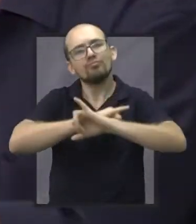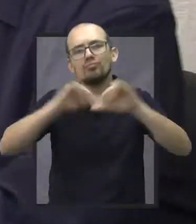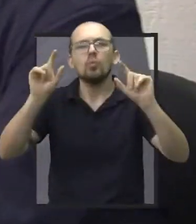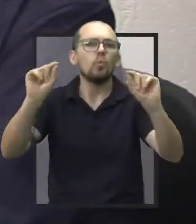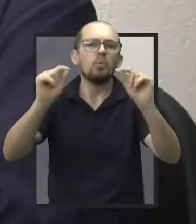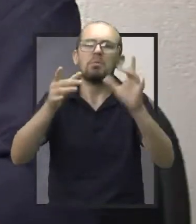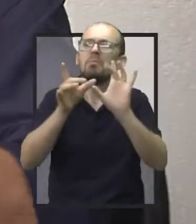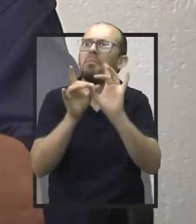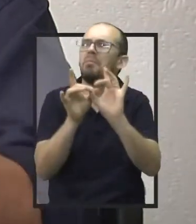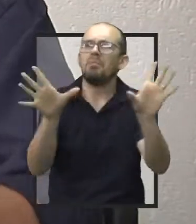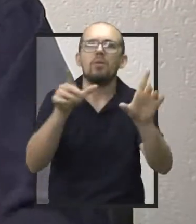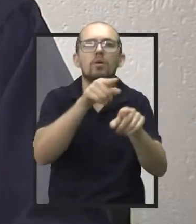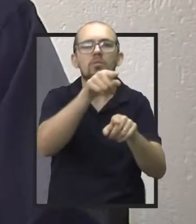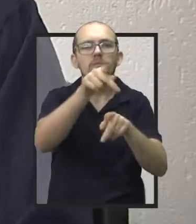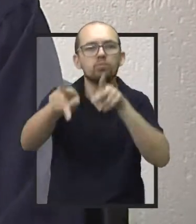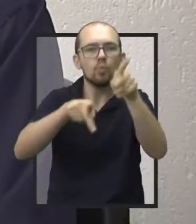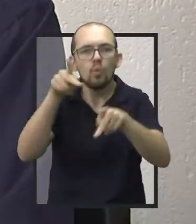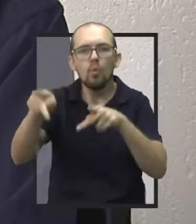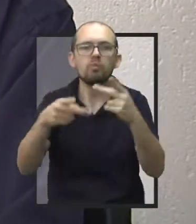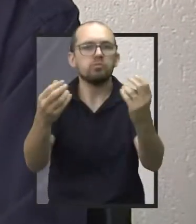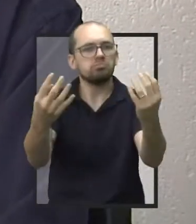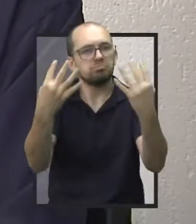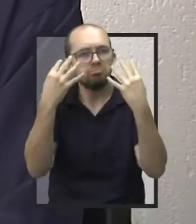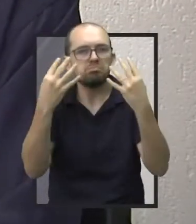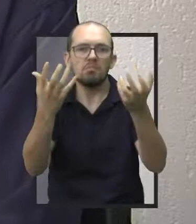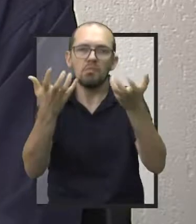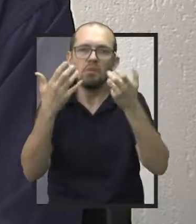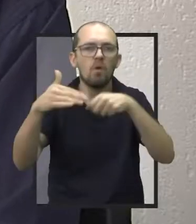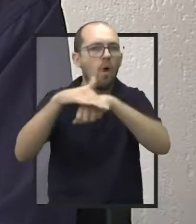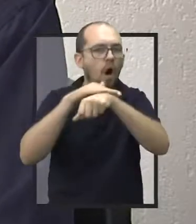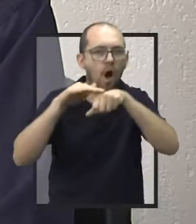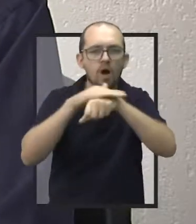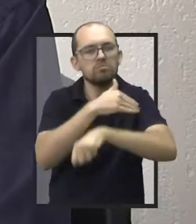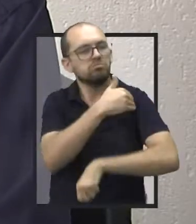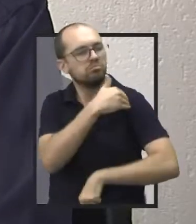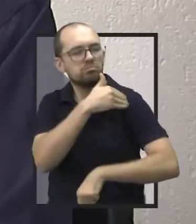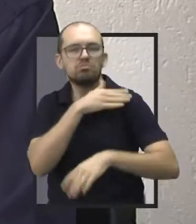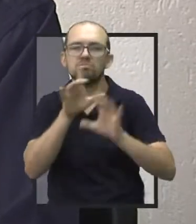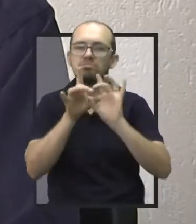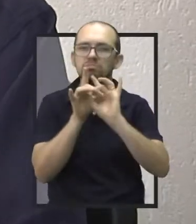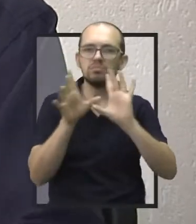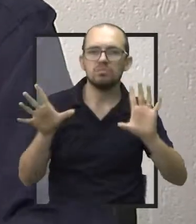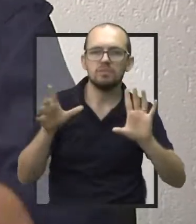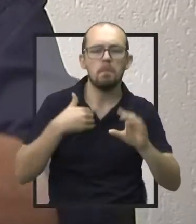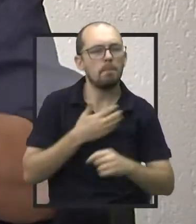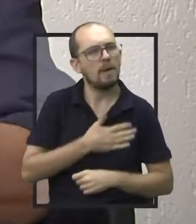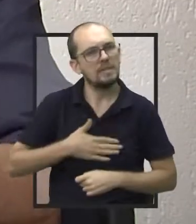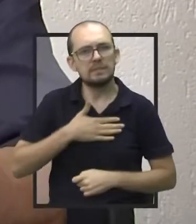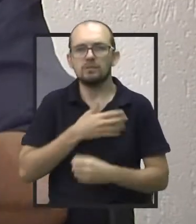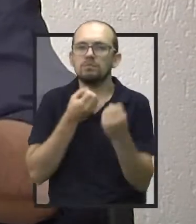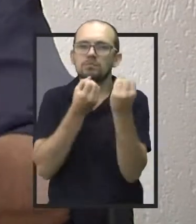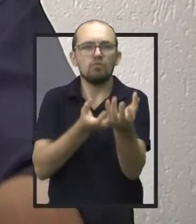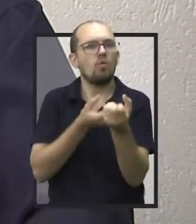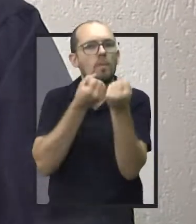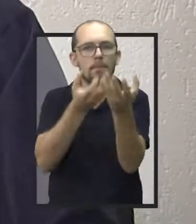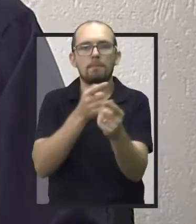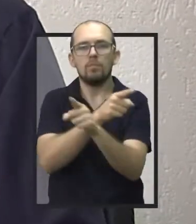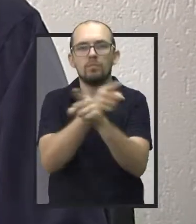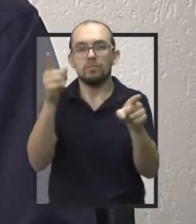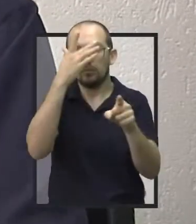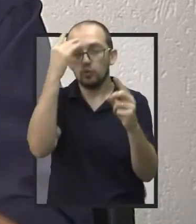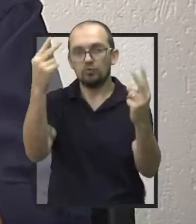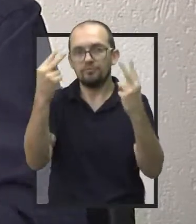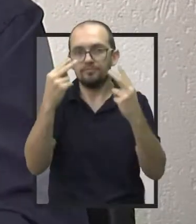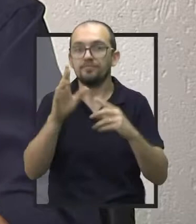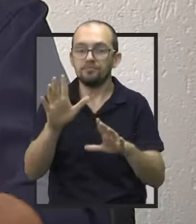para conversar com você com os nossos telespectadores é sempre é um prazer passando algumas informações para vocês que nos